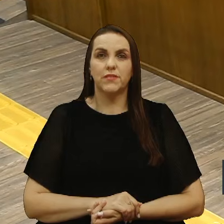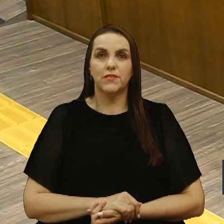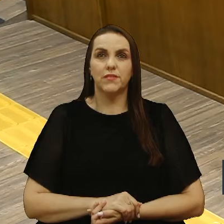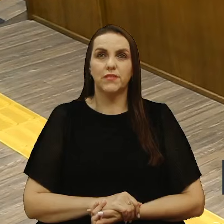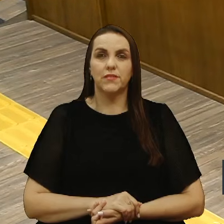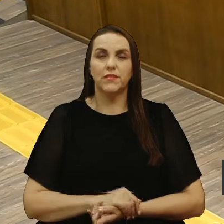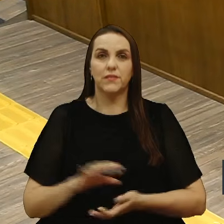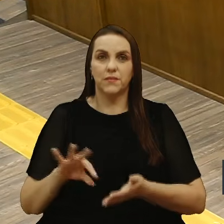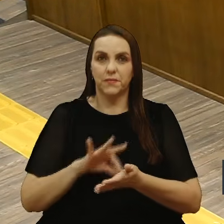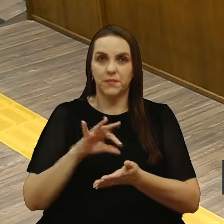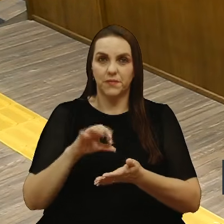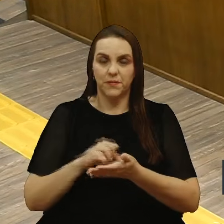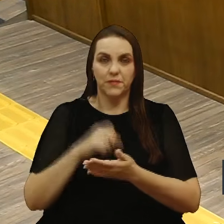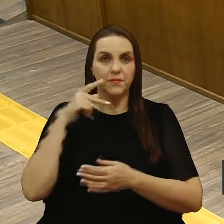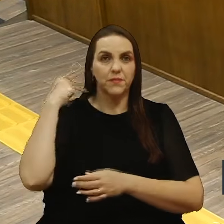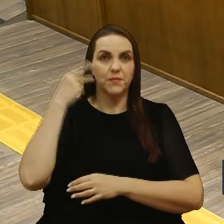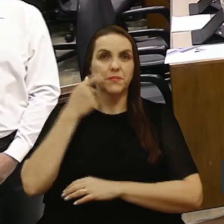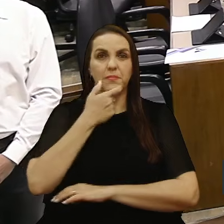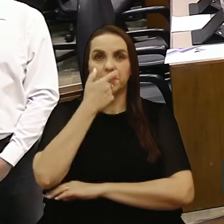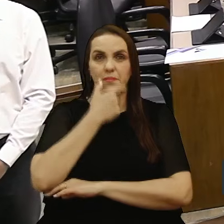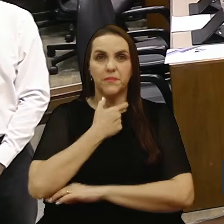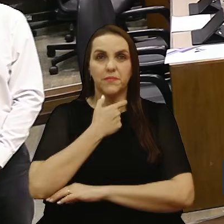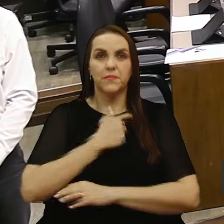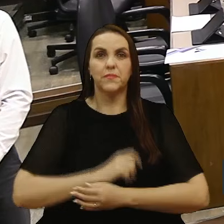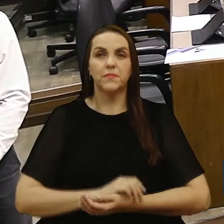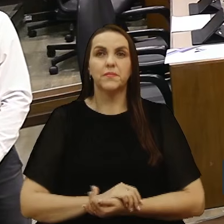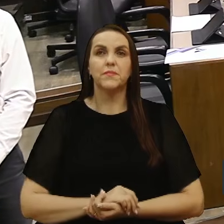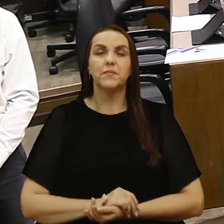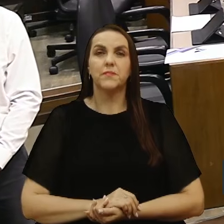Próximo inscrito, vereador Tenente Cristiano Becker.